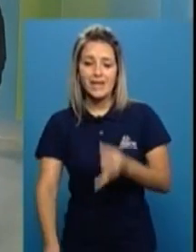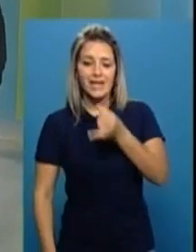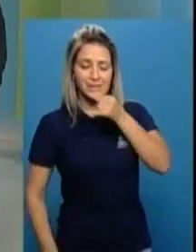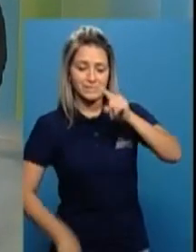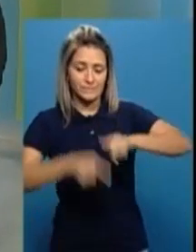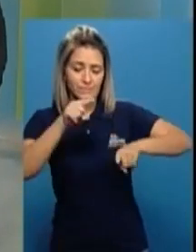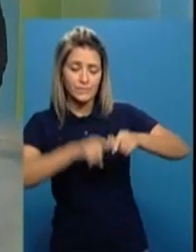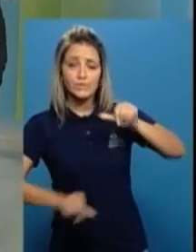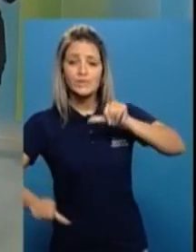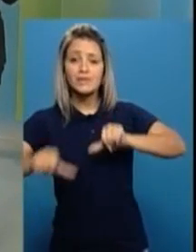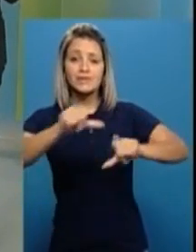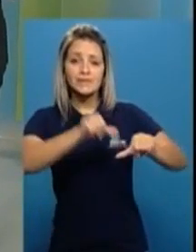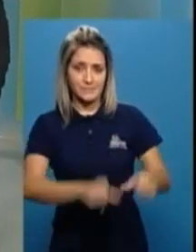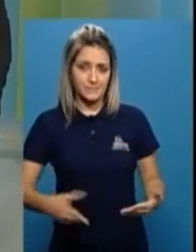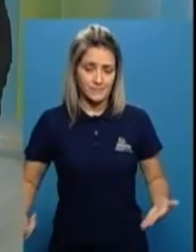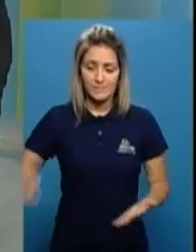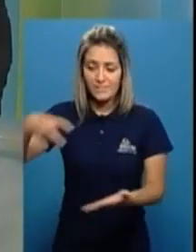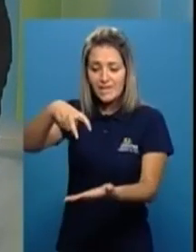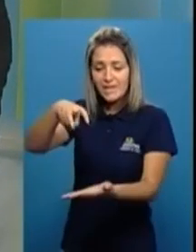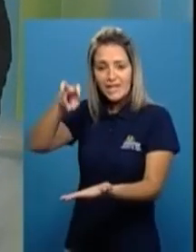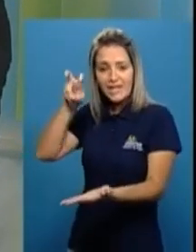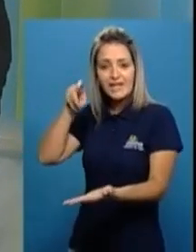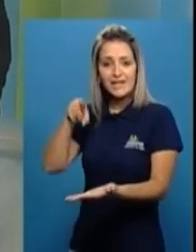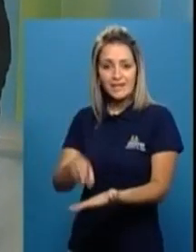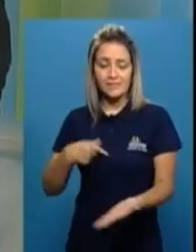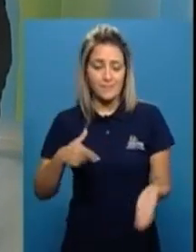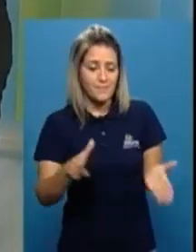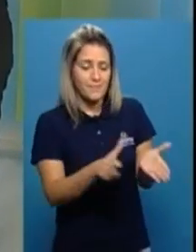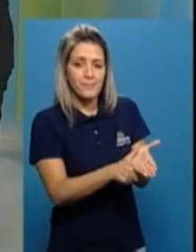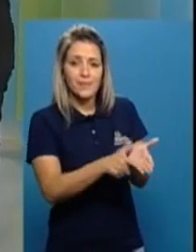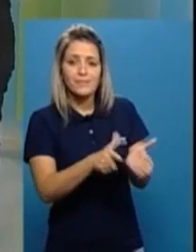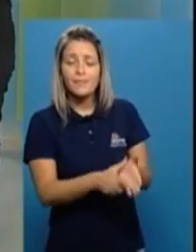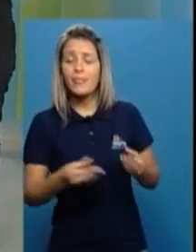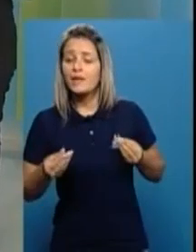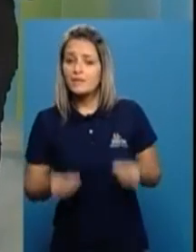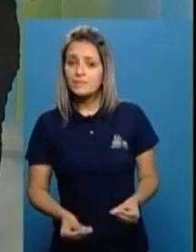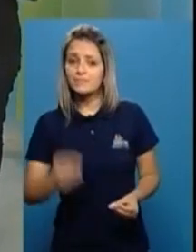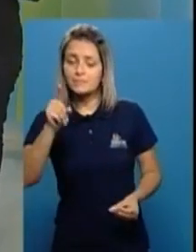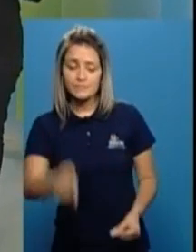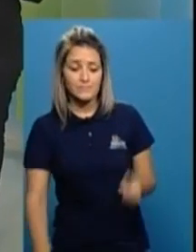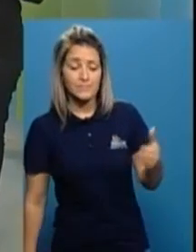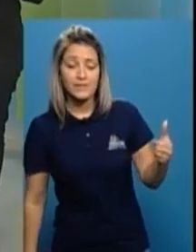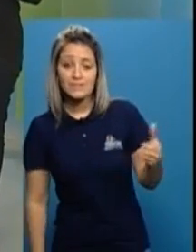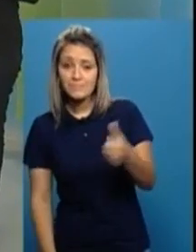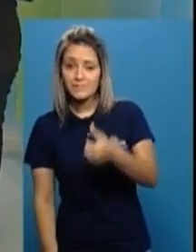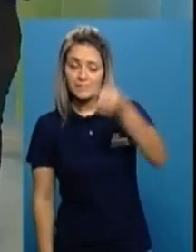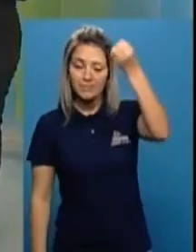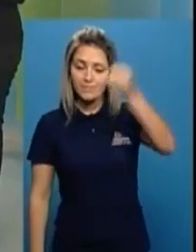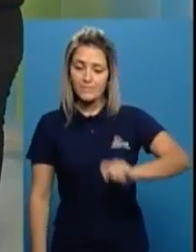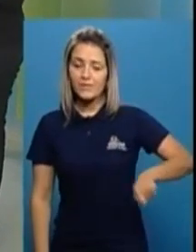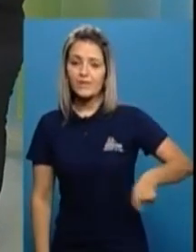químicos, refrigerantes, papel. Então, primeiramente, nós falaremos